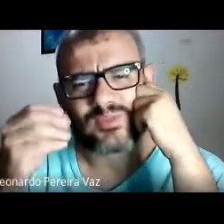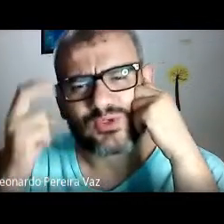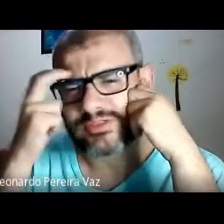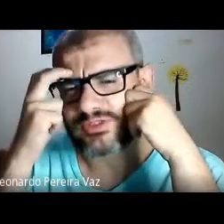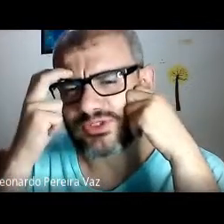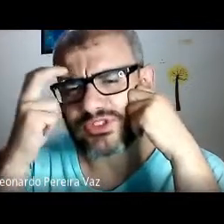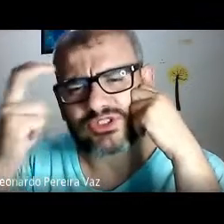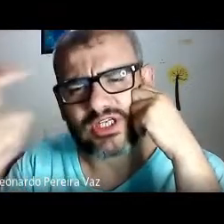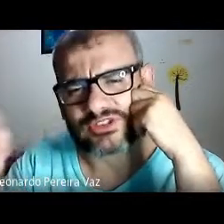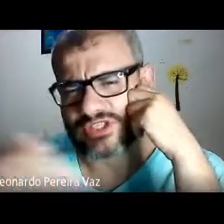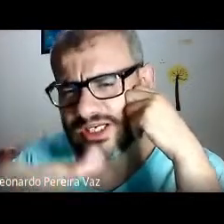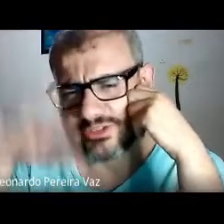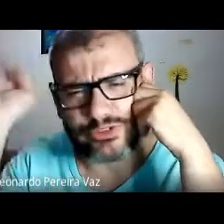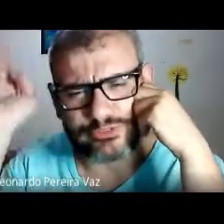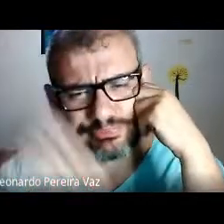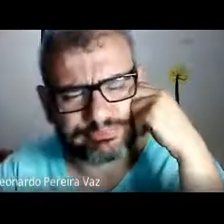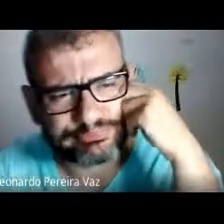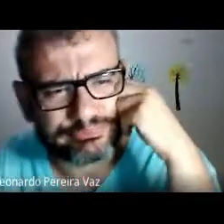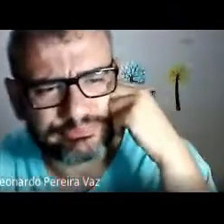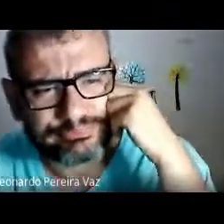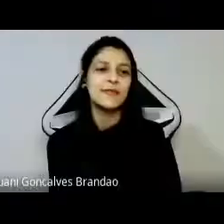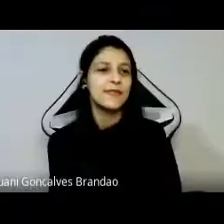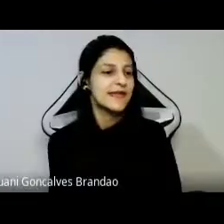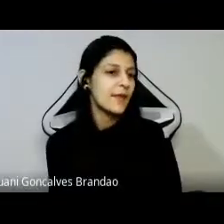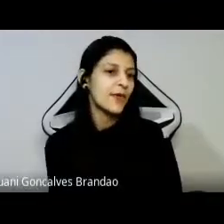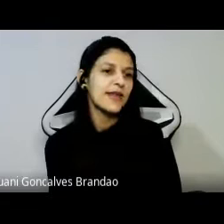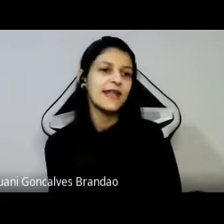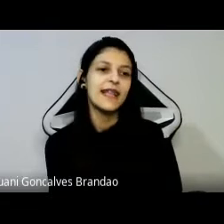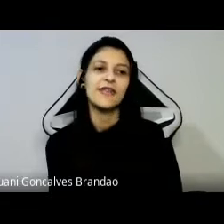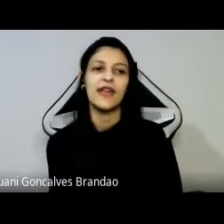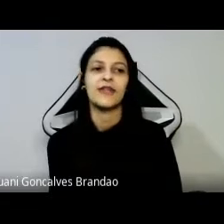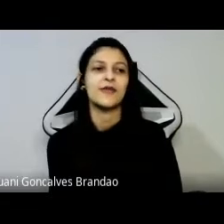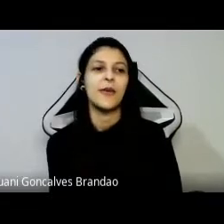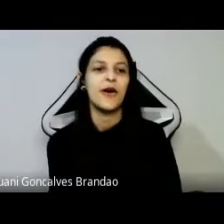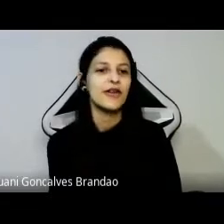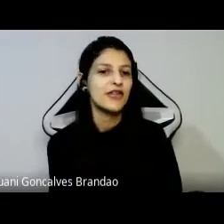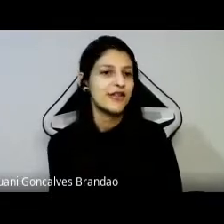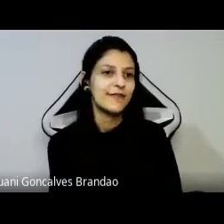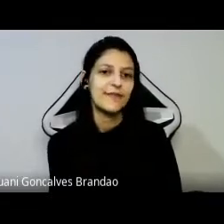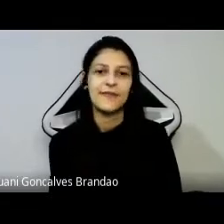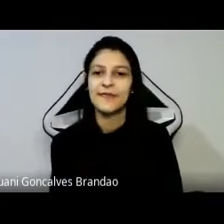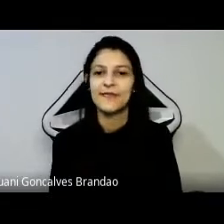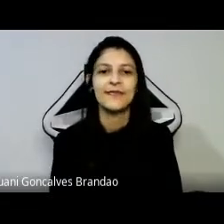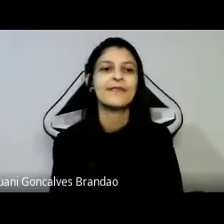Você é muito interessante. Eliette, você é muito inteligente. Pode.